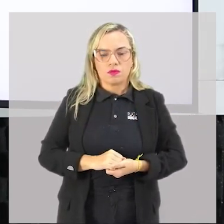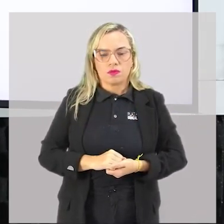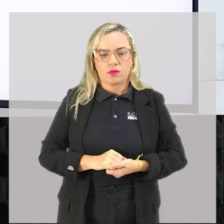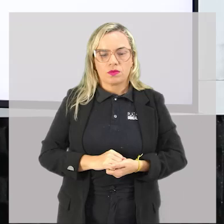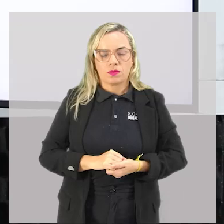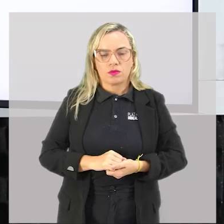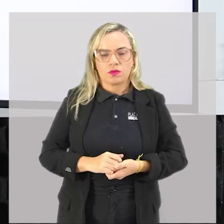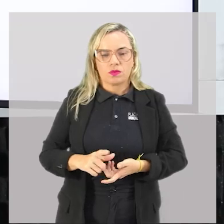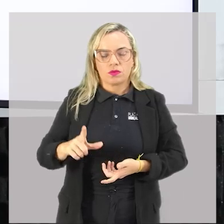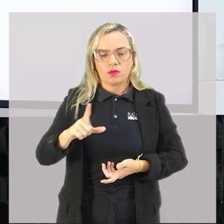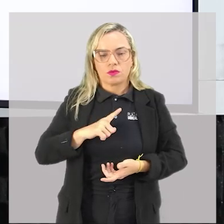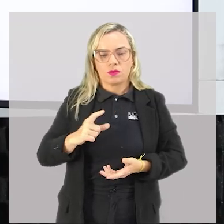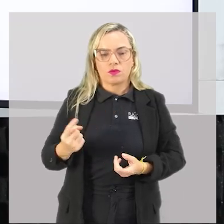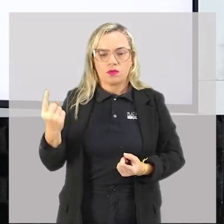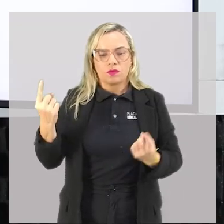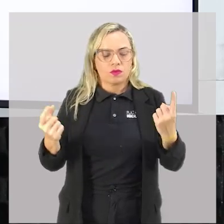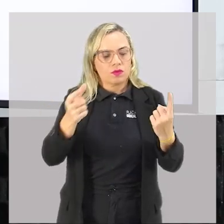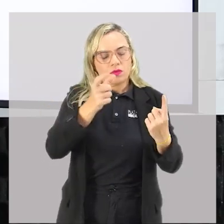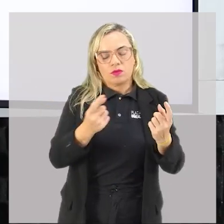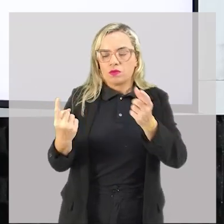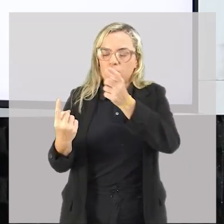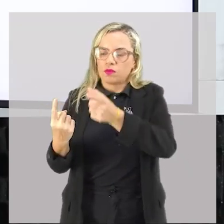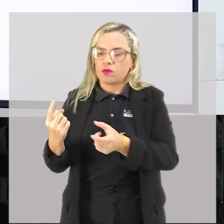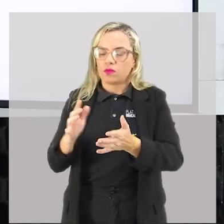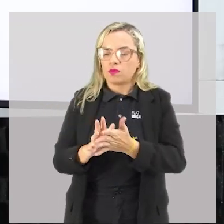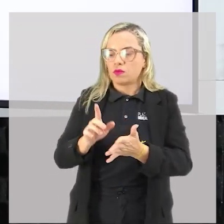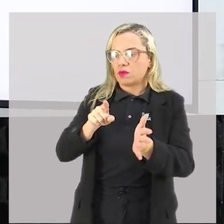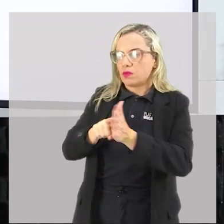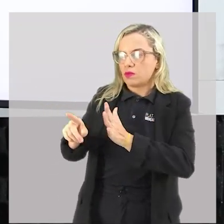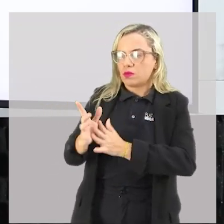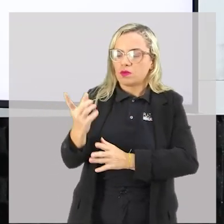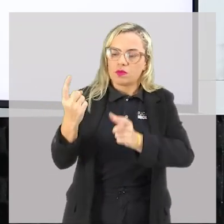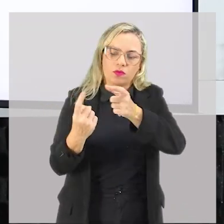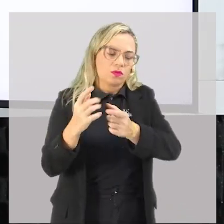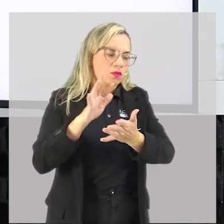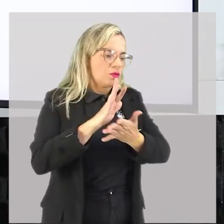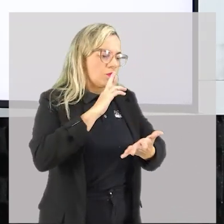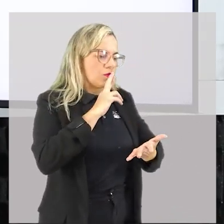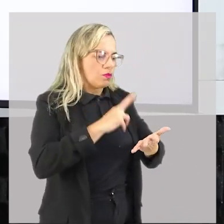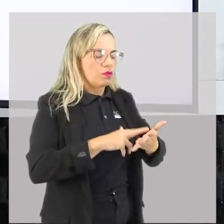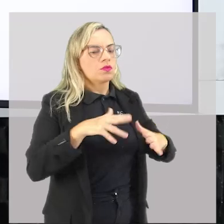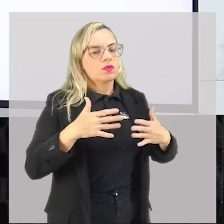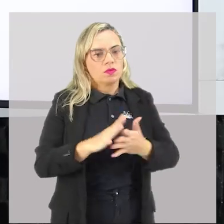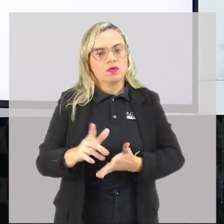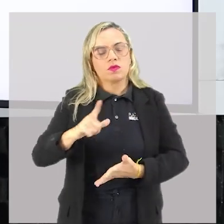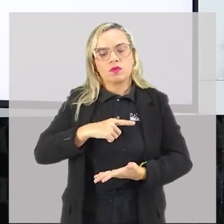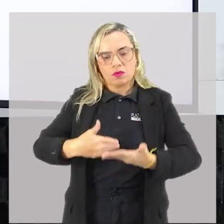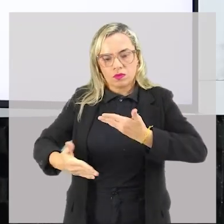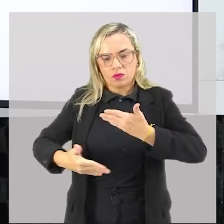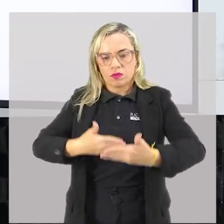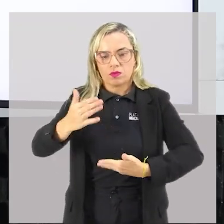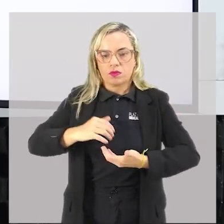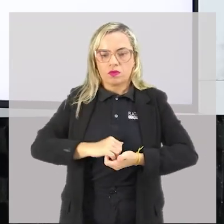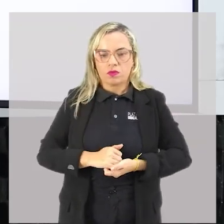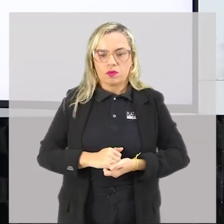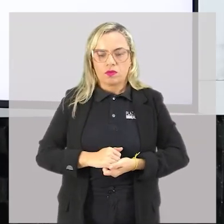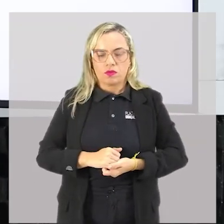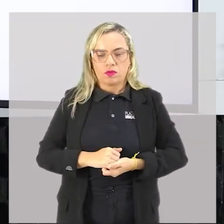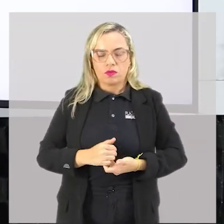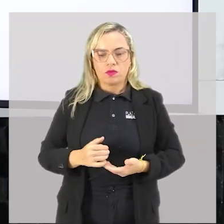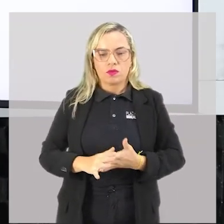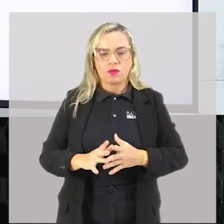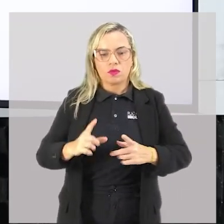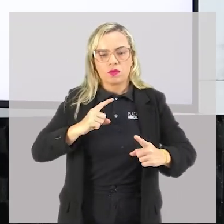Tem que ter no mínimo essas duas pessoas, uma pessoa para perguntar e uma pessoa para responder. Dialogic and oral language. É comum